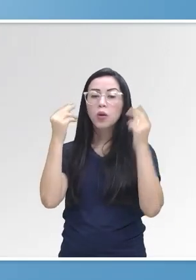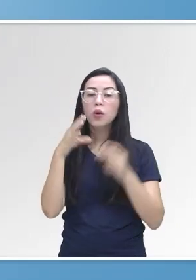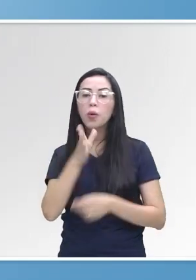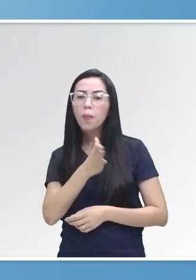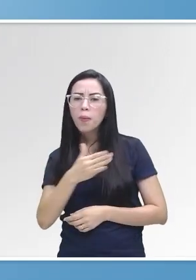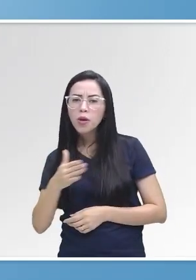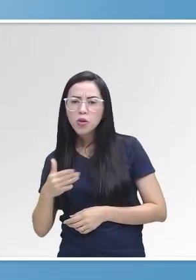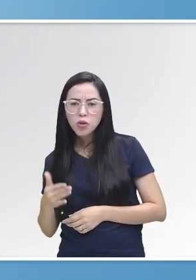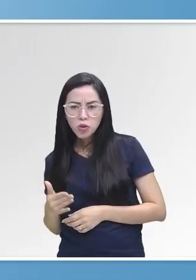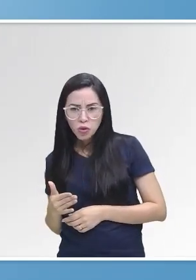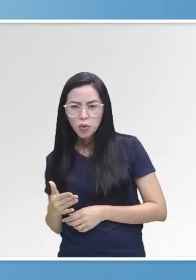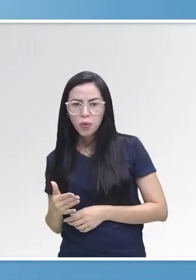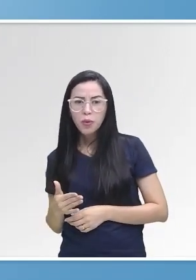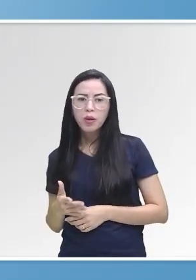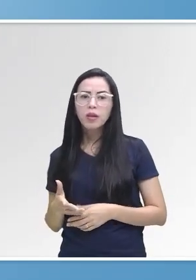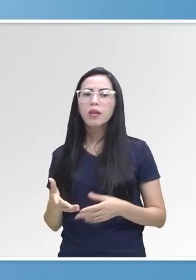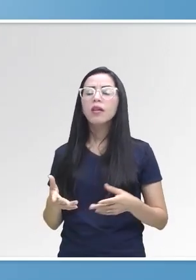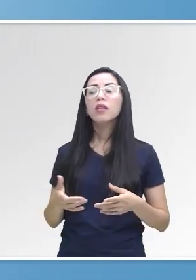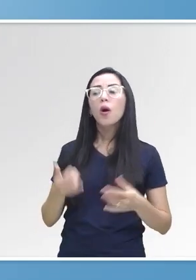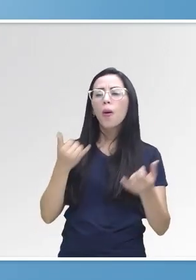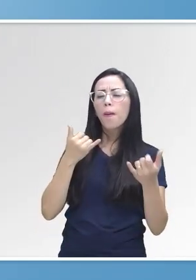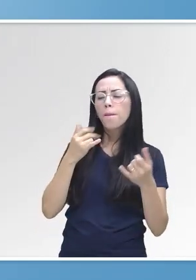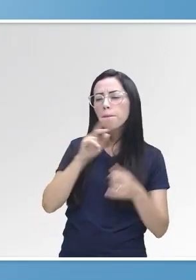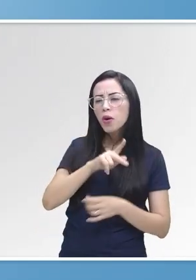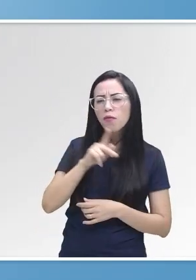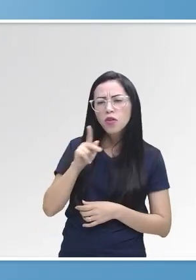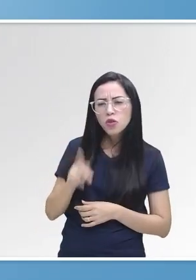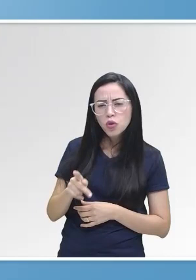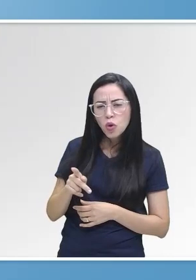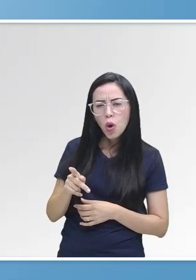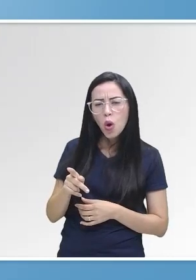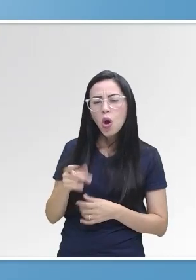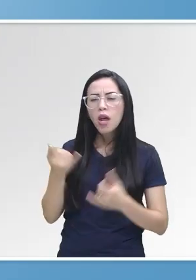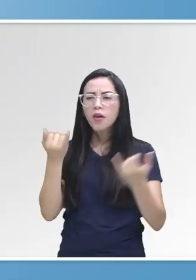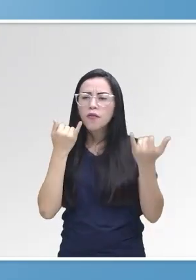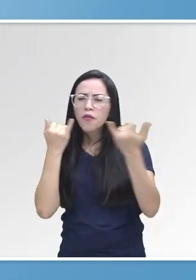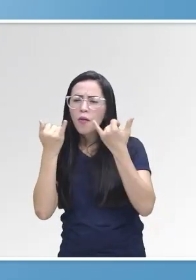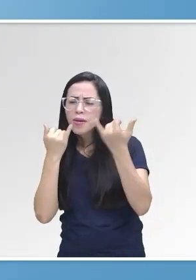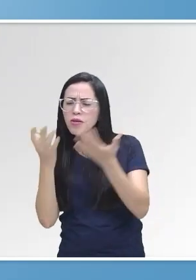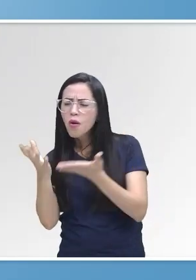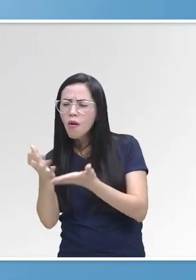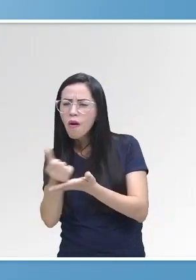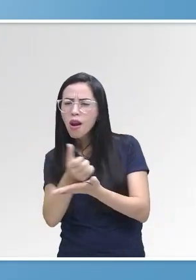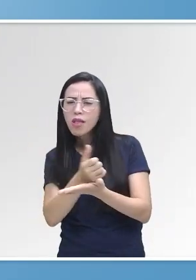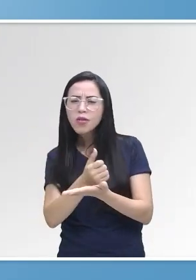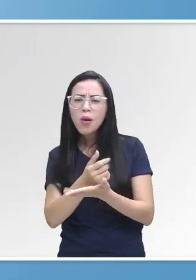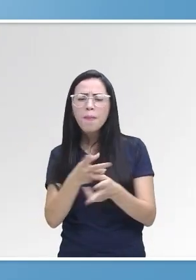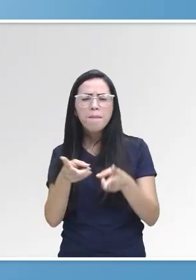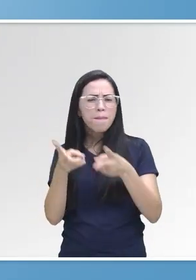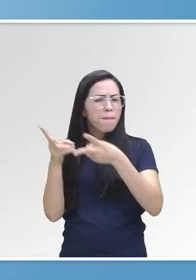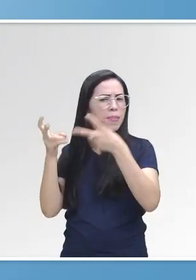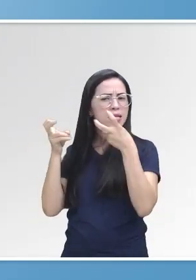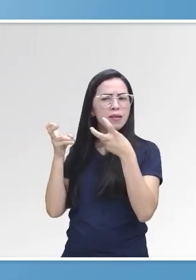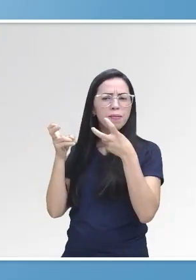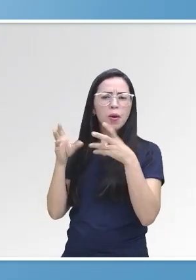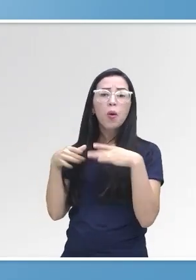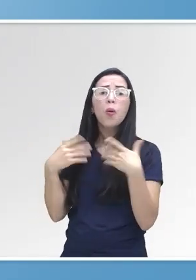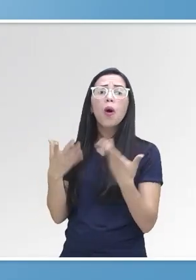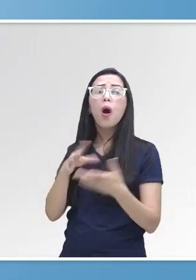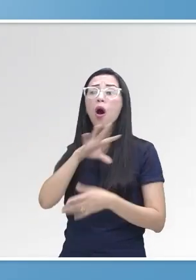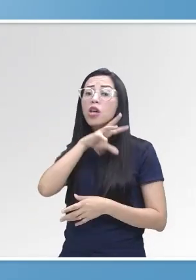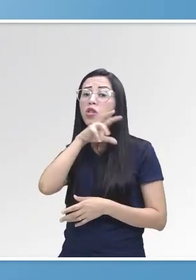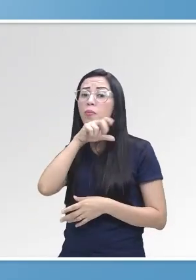pelos dados coletados pela professora qual animal de estimação preferido das Crianças a